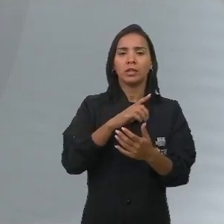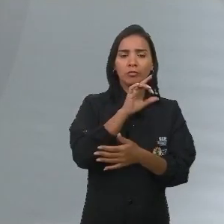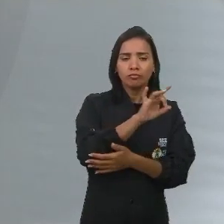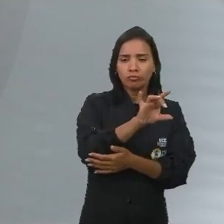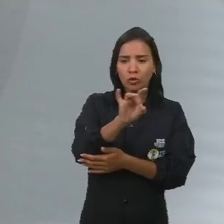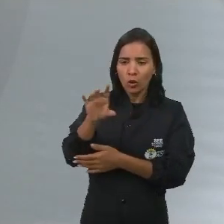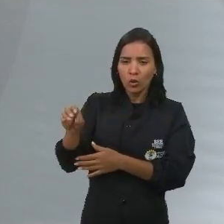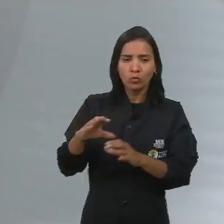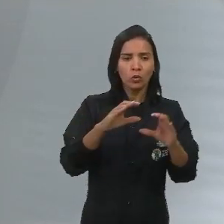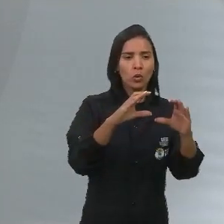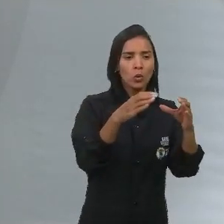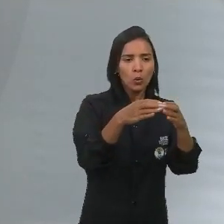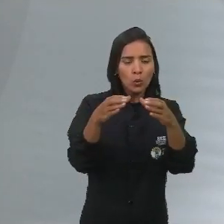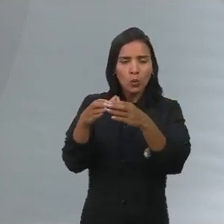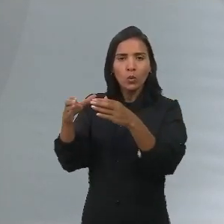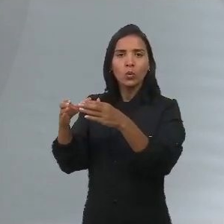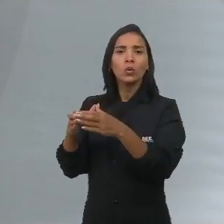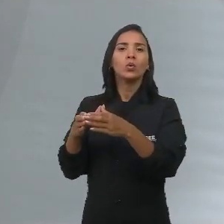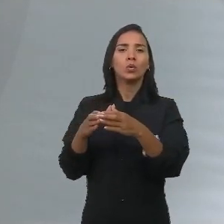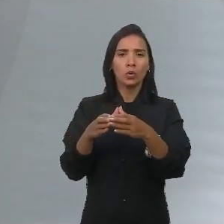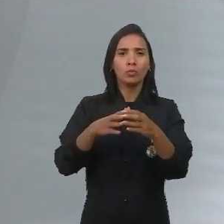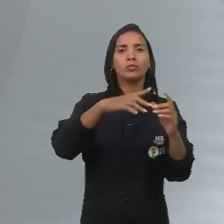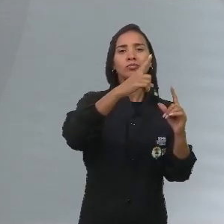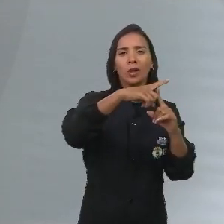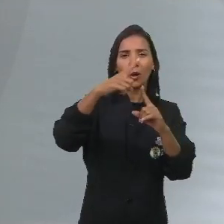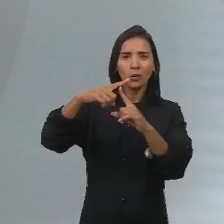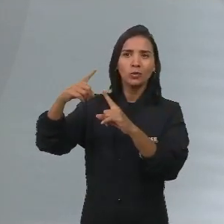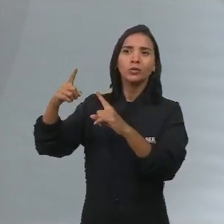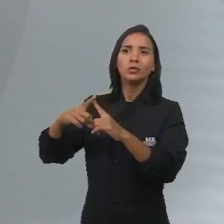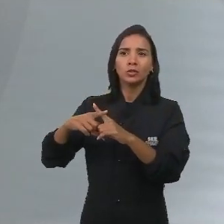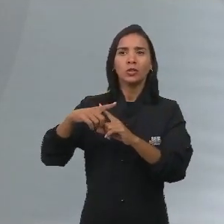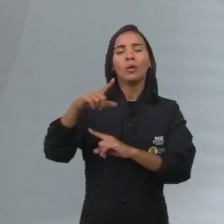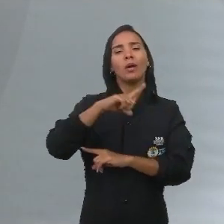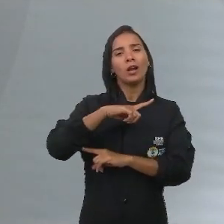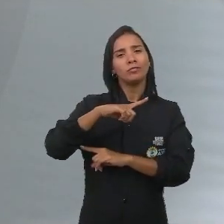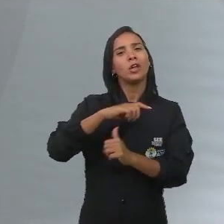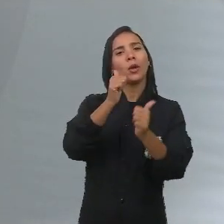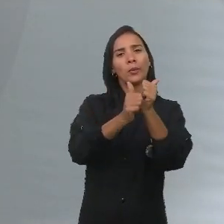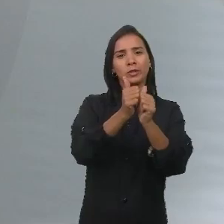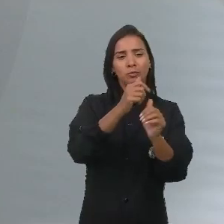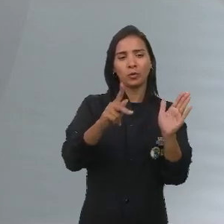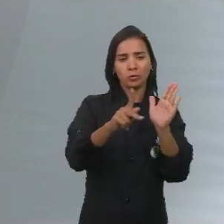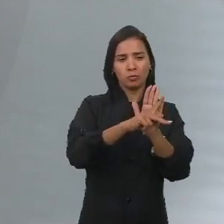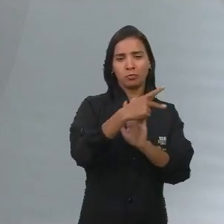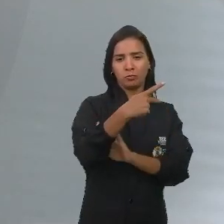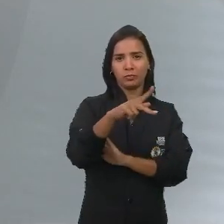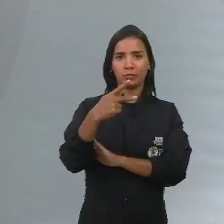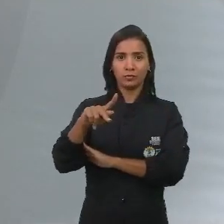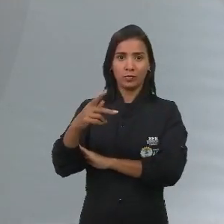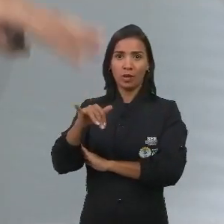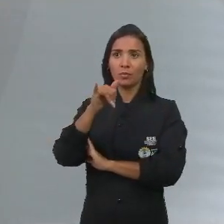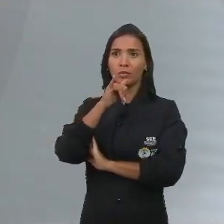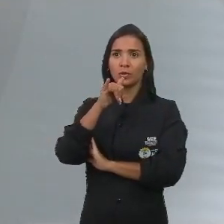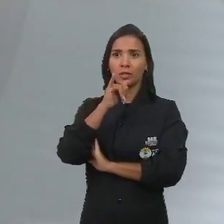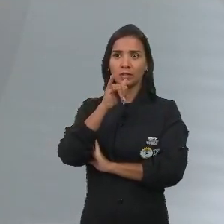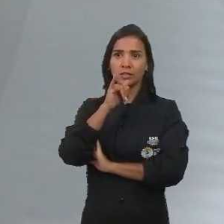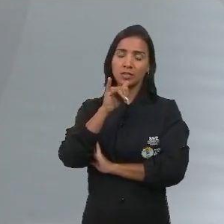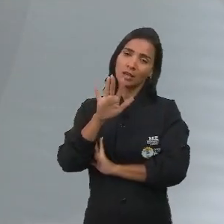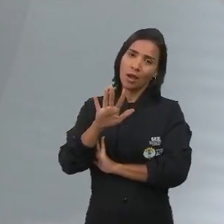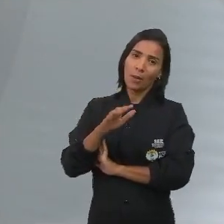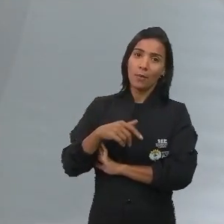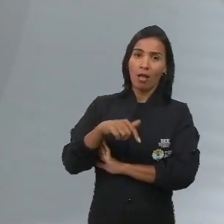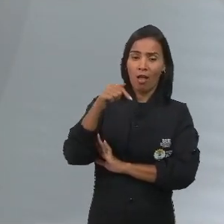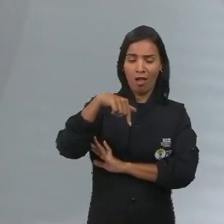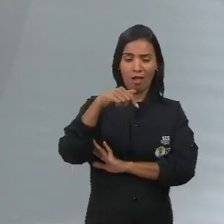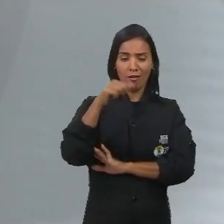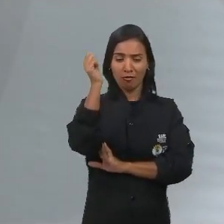cultura de cada país a gente tem aquele nosso carro chefe o Brasil poderia dizer que era do futebol mas agora a gente ginasta meu amor